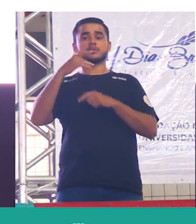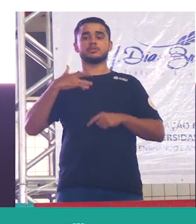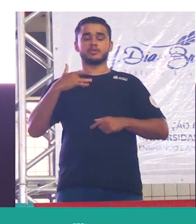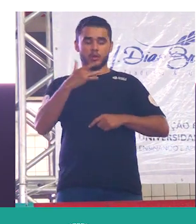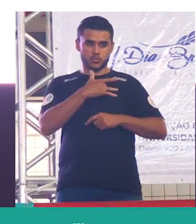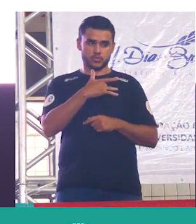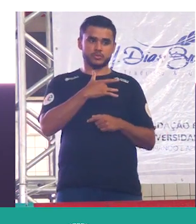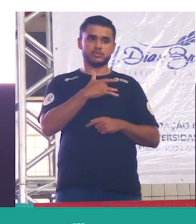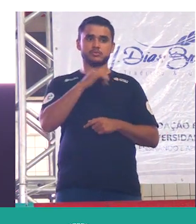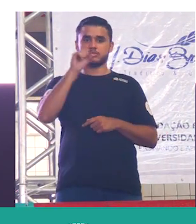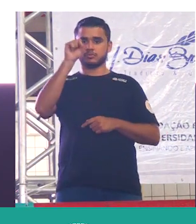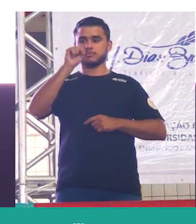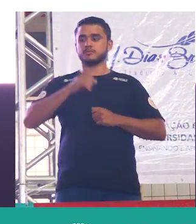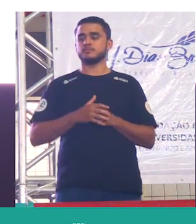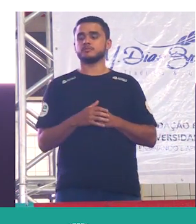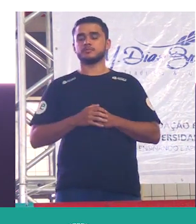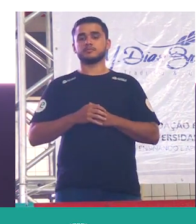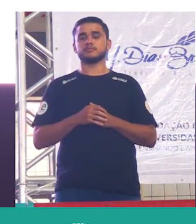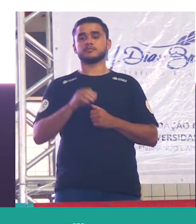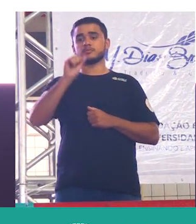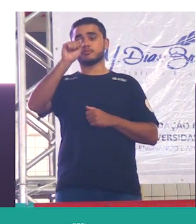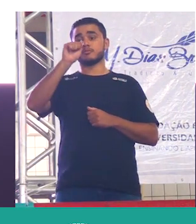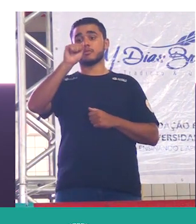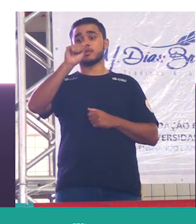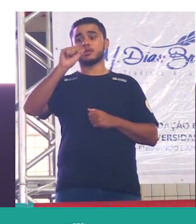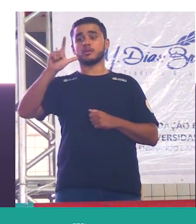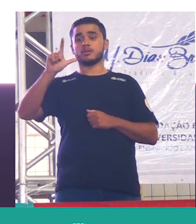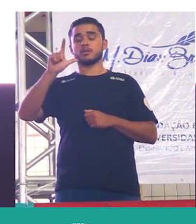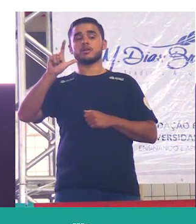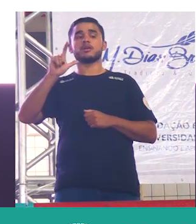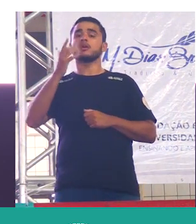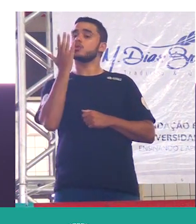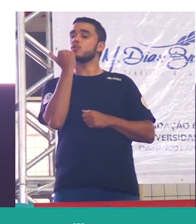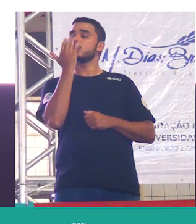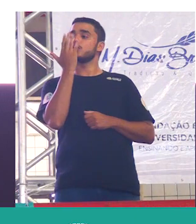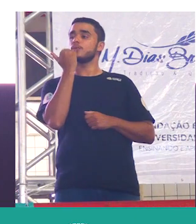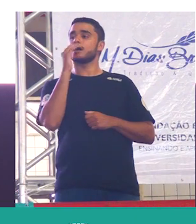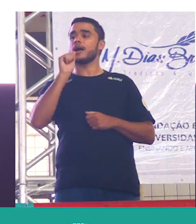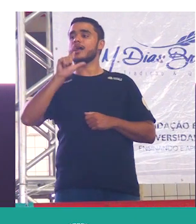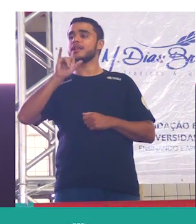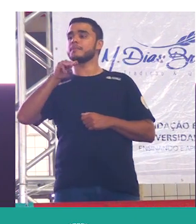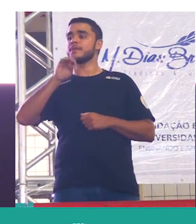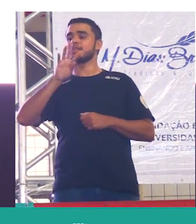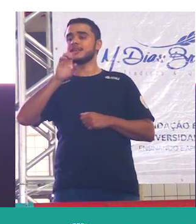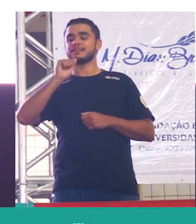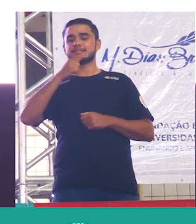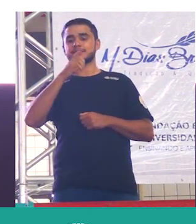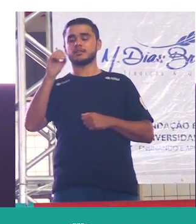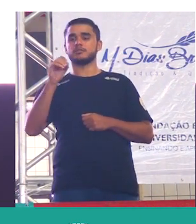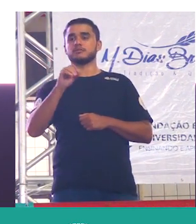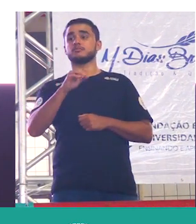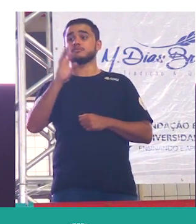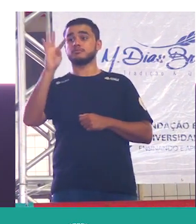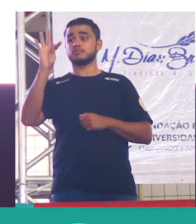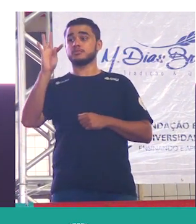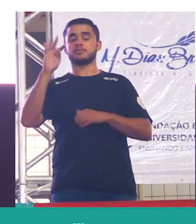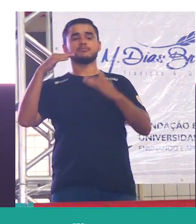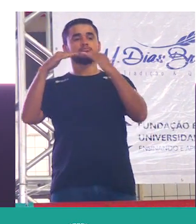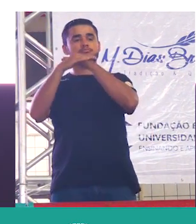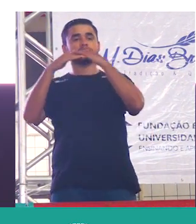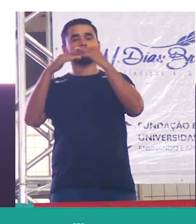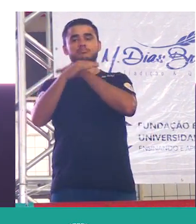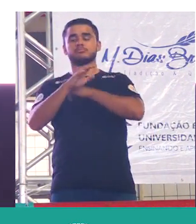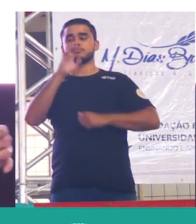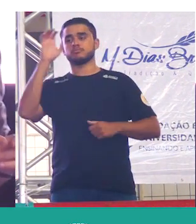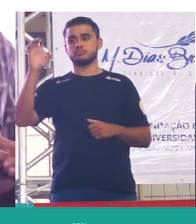saúde. Esse AL tem a ver com alimentação. Esse T é transporte. E esse